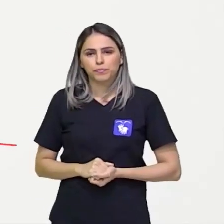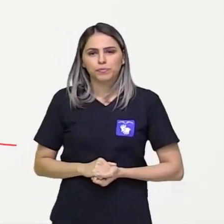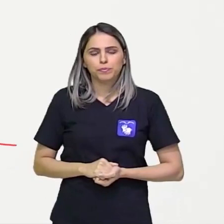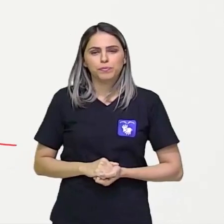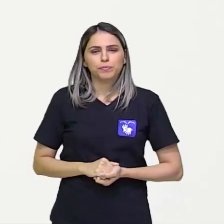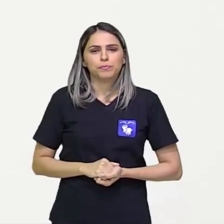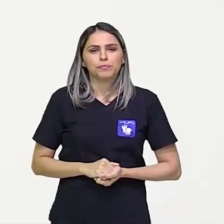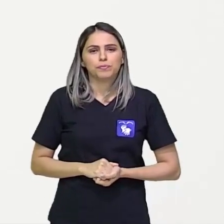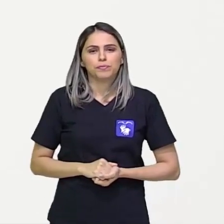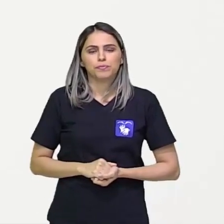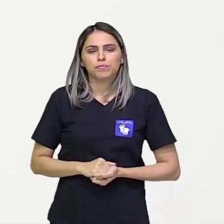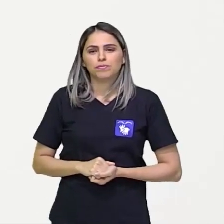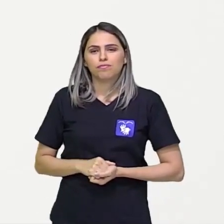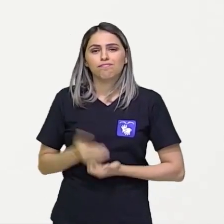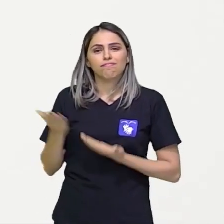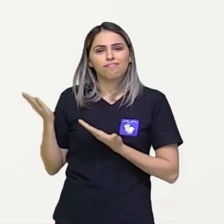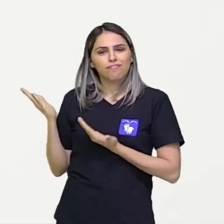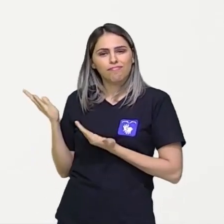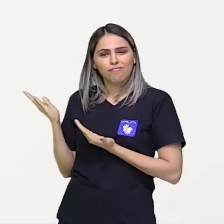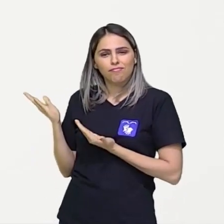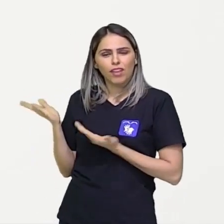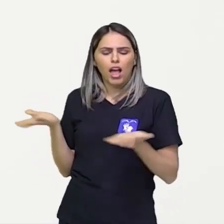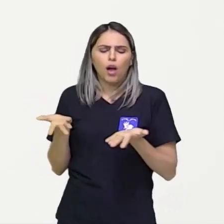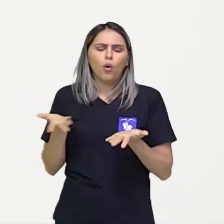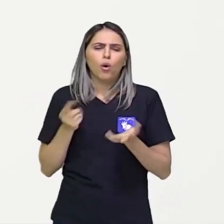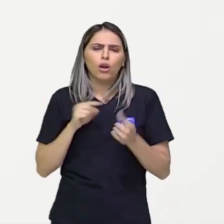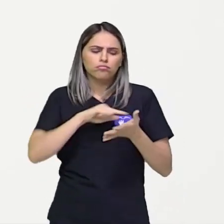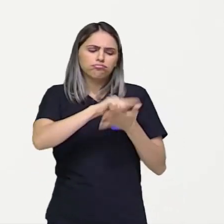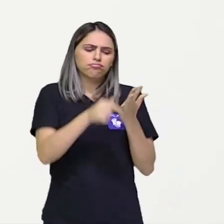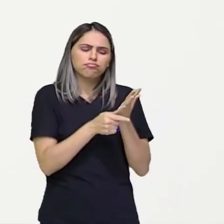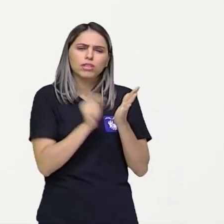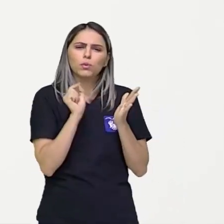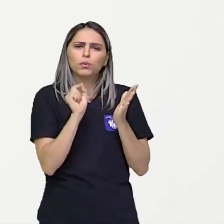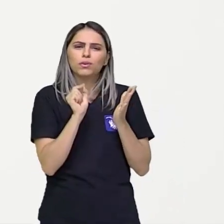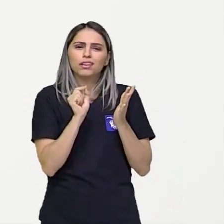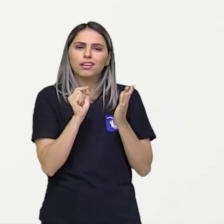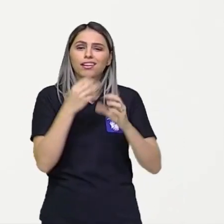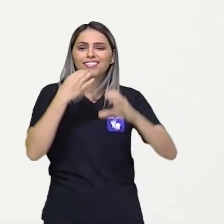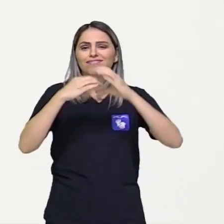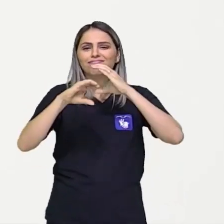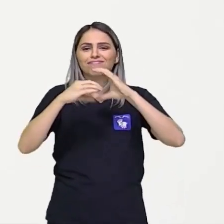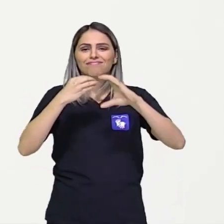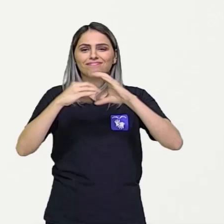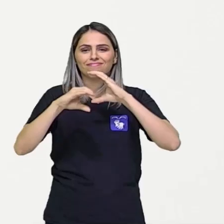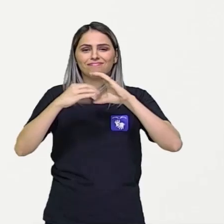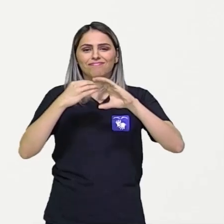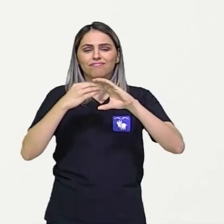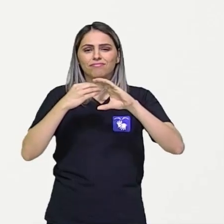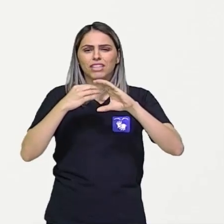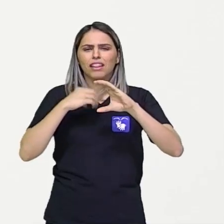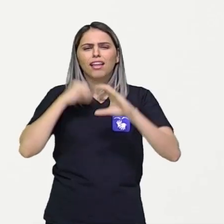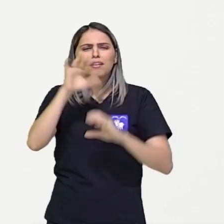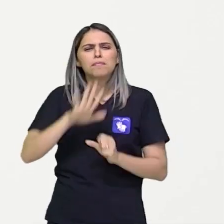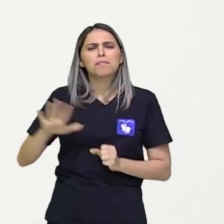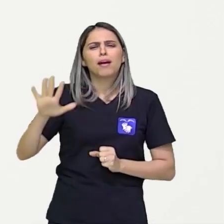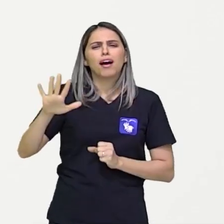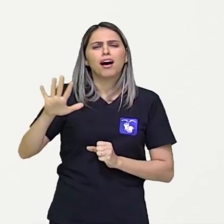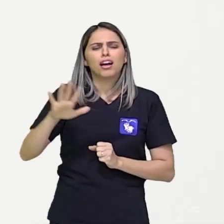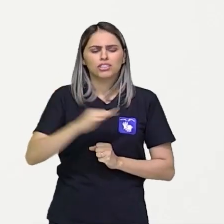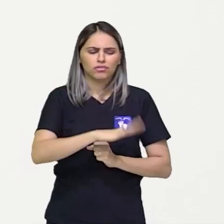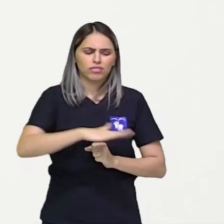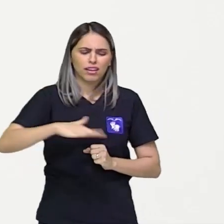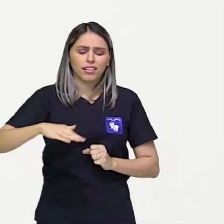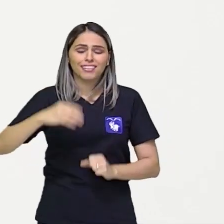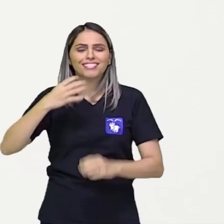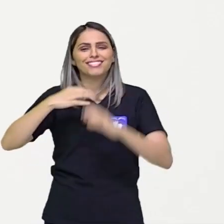próximo? Olha só. Canção. Quem não gosta de uma canção? Aqui nós vemos uma imagem de várias crianças